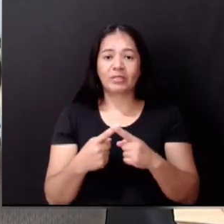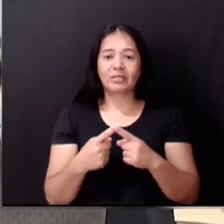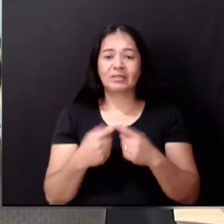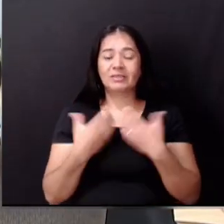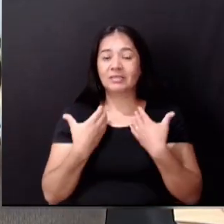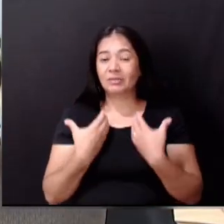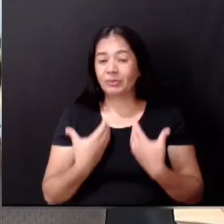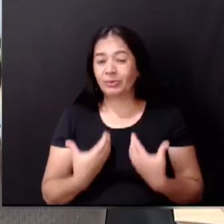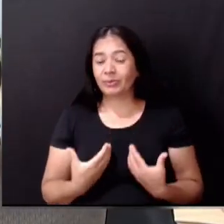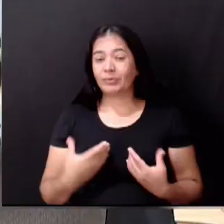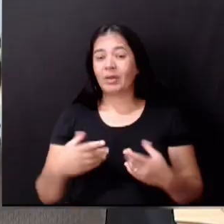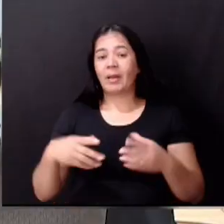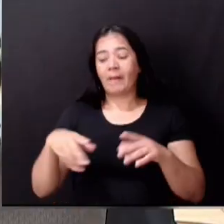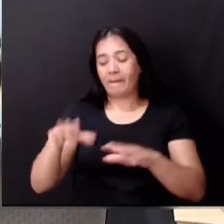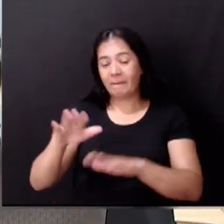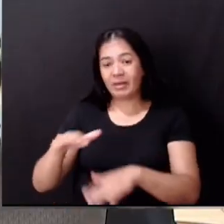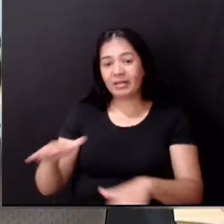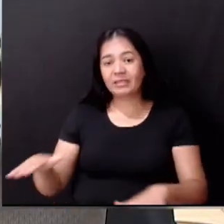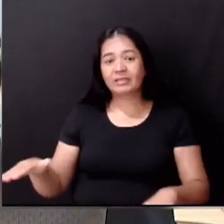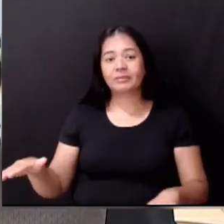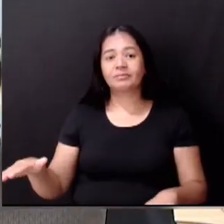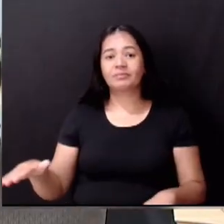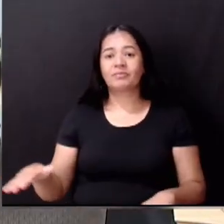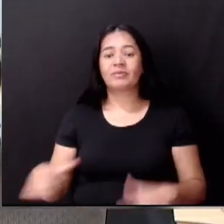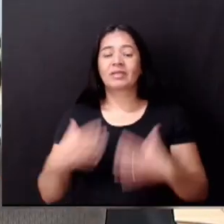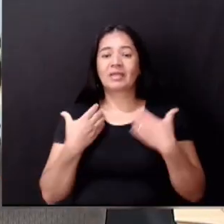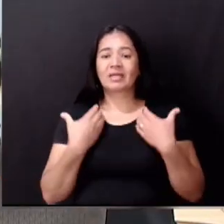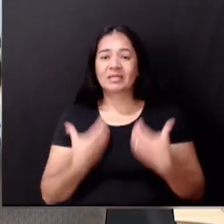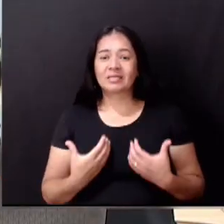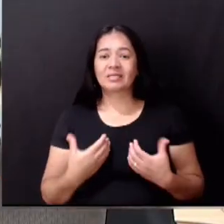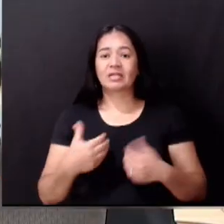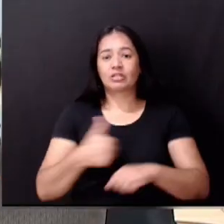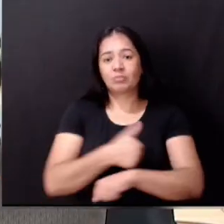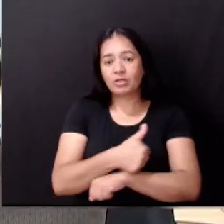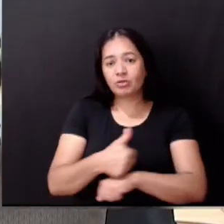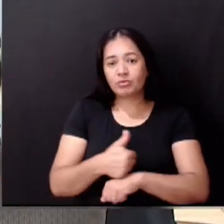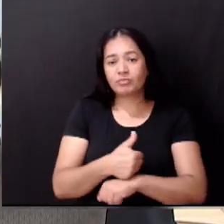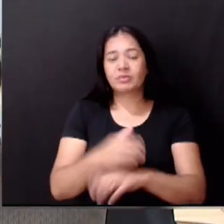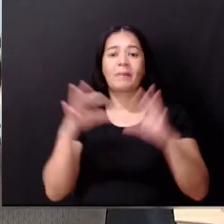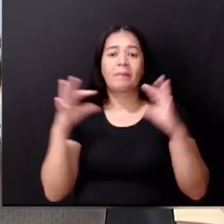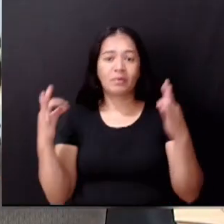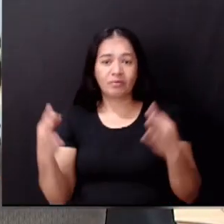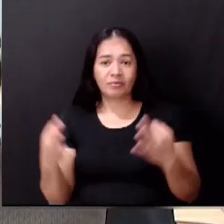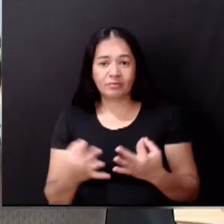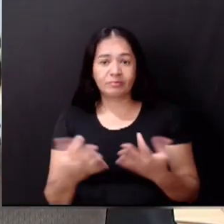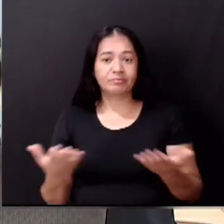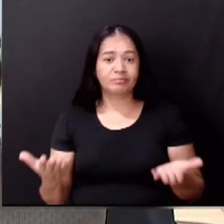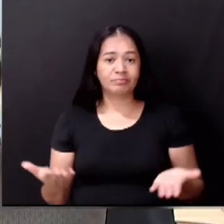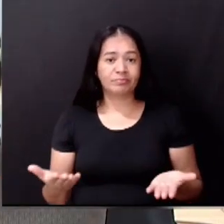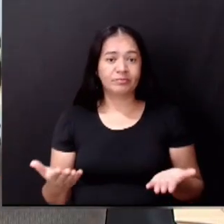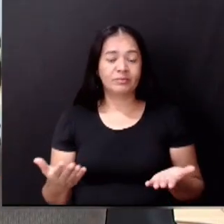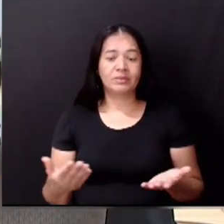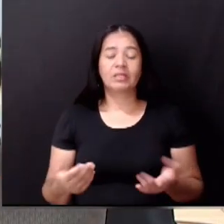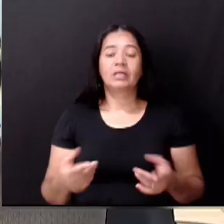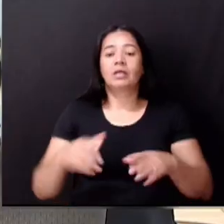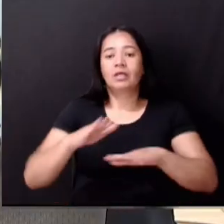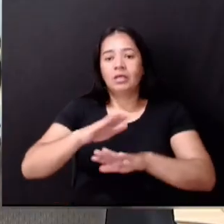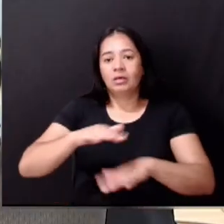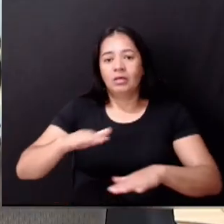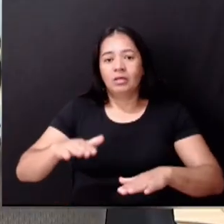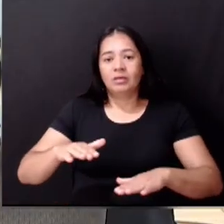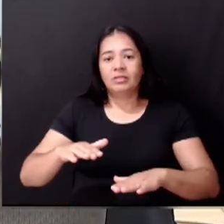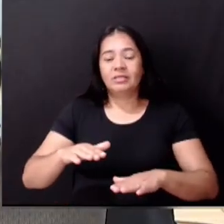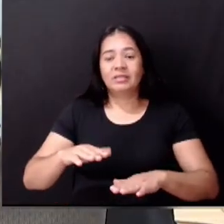é um desgaste para aquele profissional, para aquela família, tá? E para a criança, além de um desgaste, se está